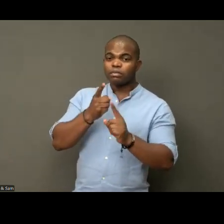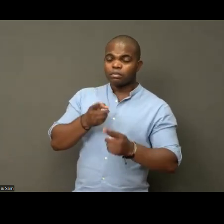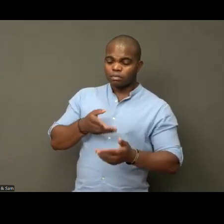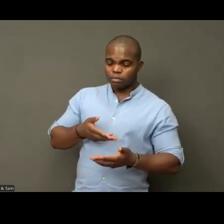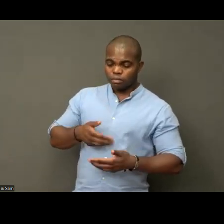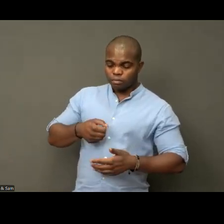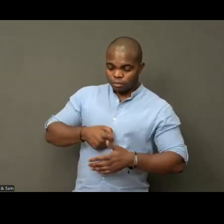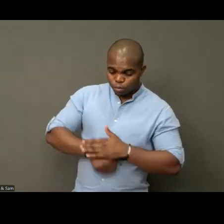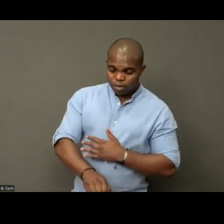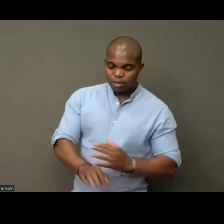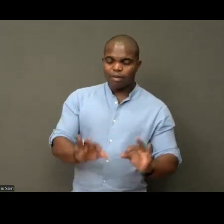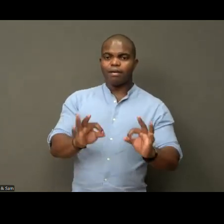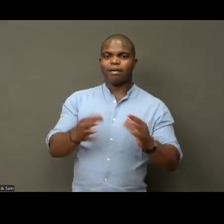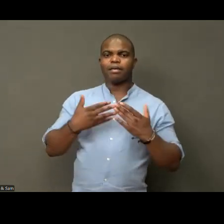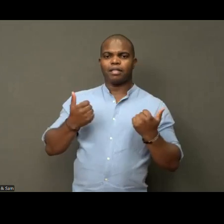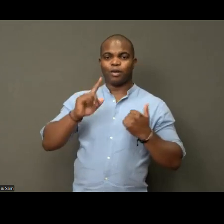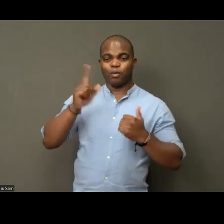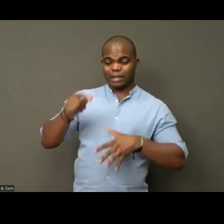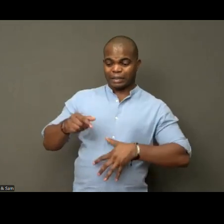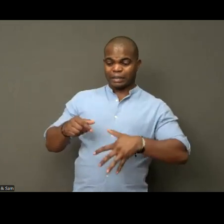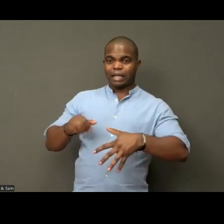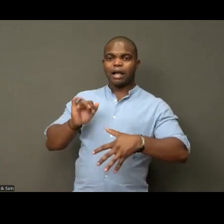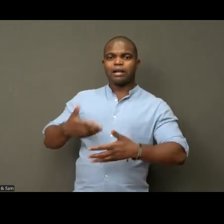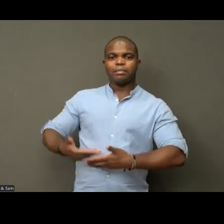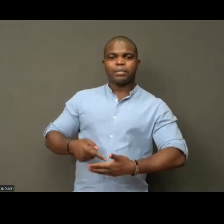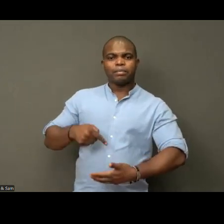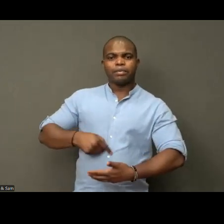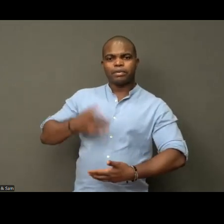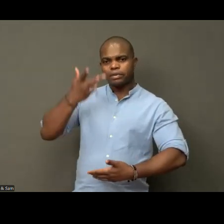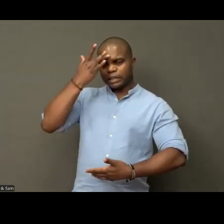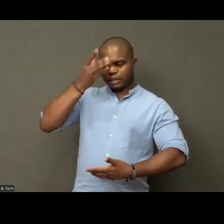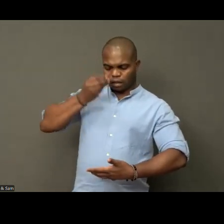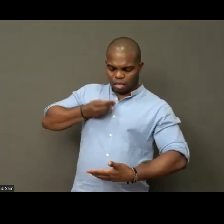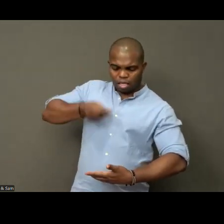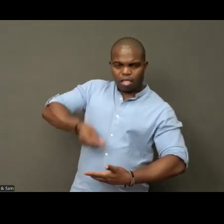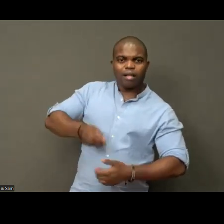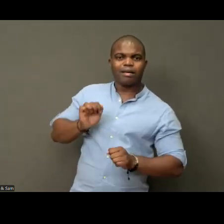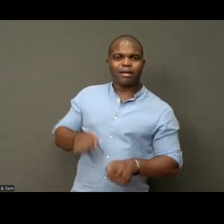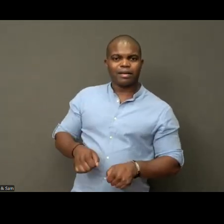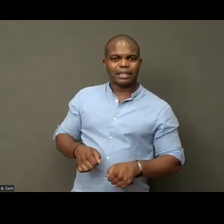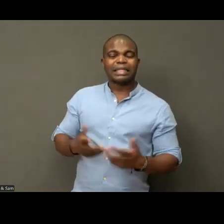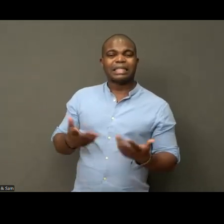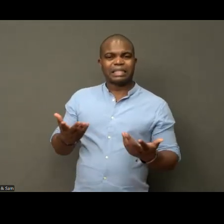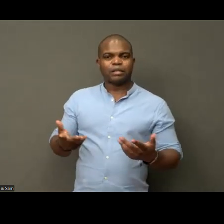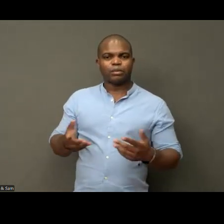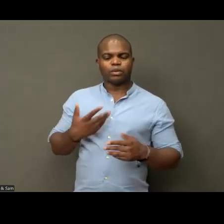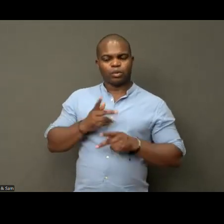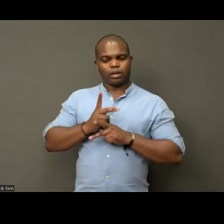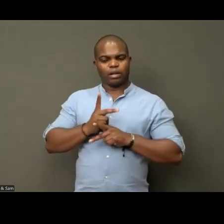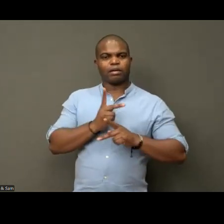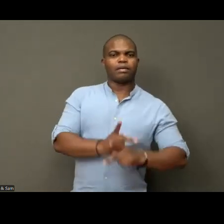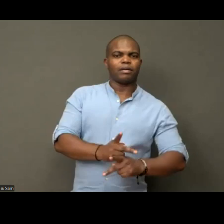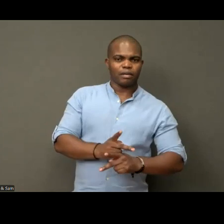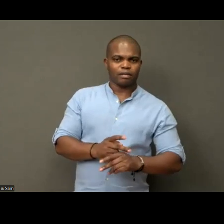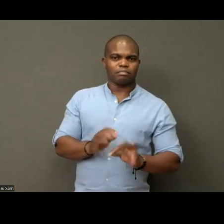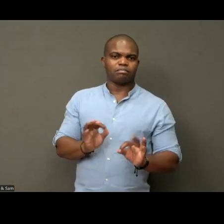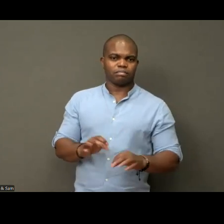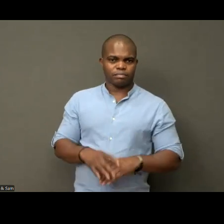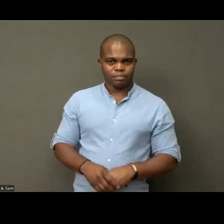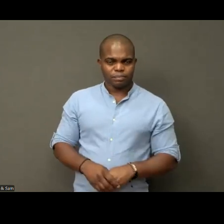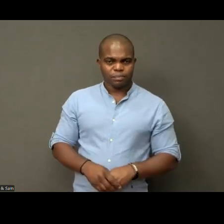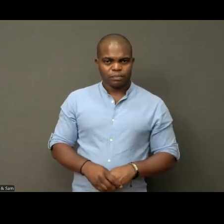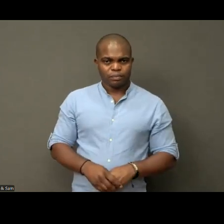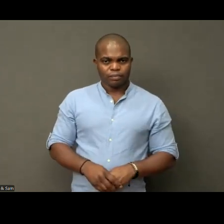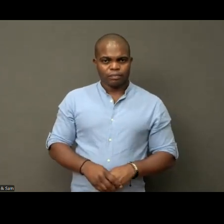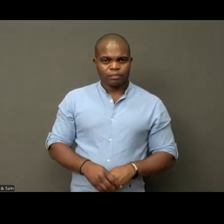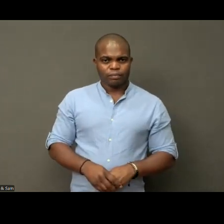de Chagas, HIV, Chagas, e todas as doenças. A quinta enfermidade